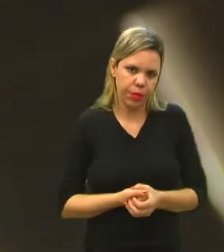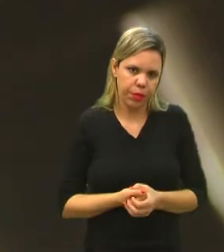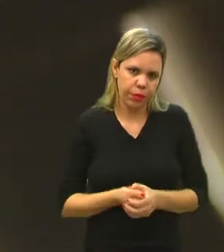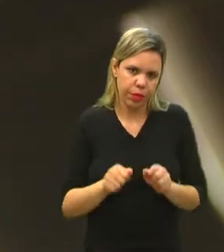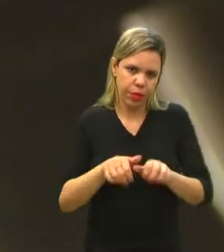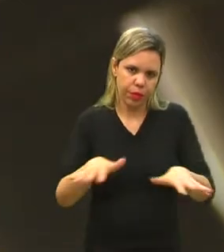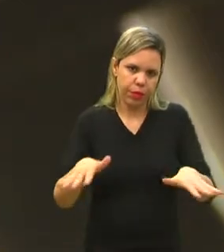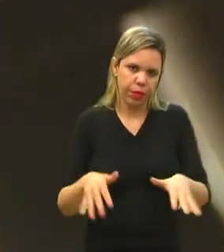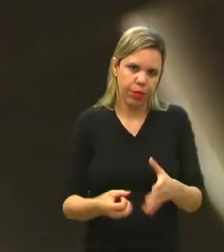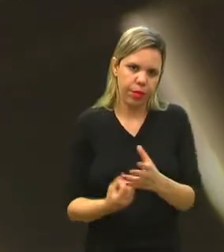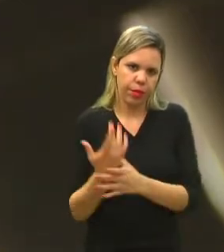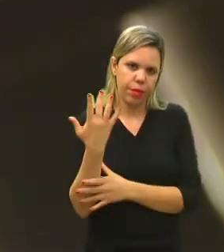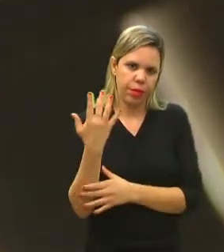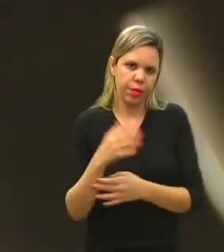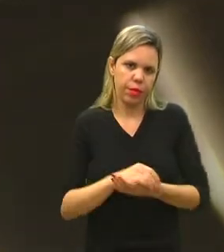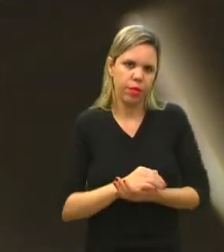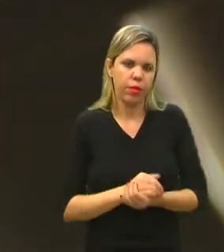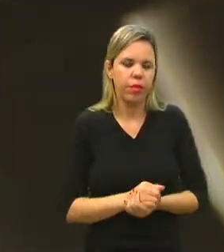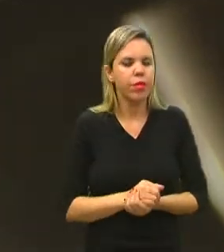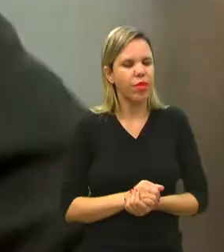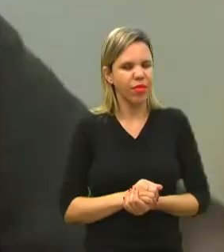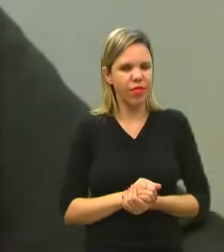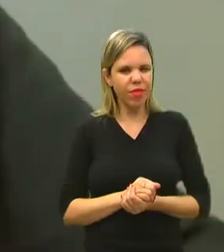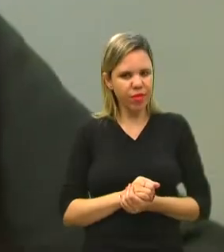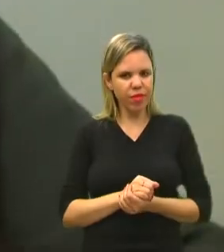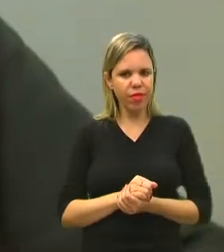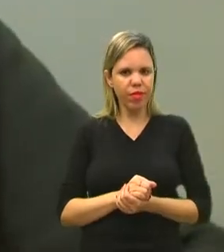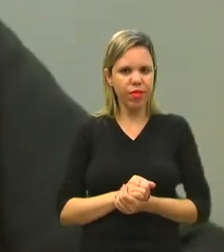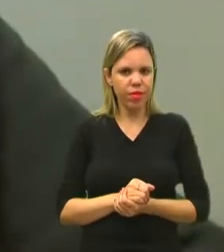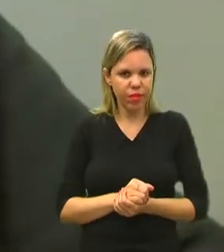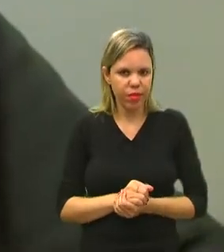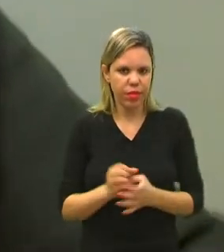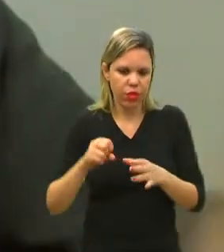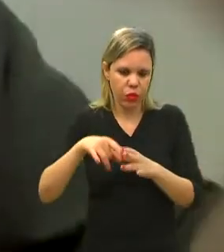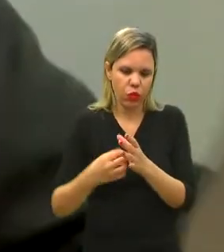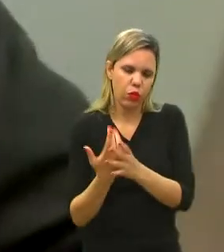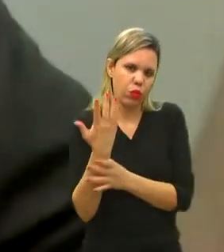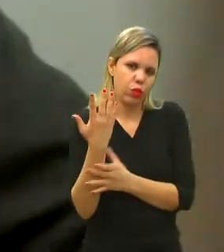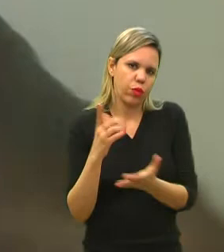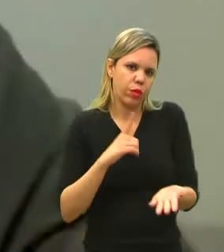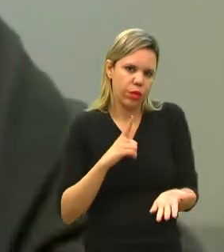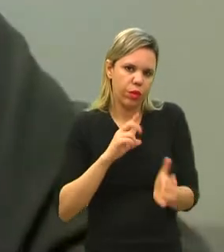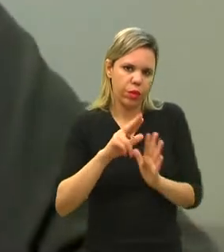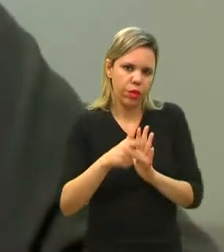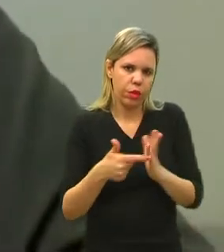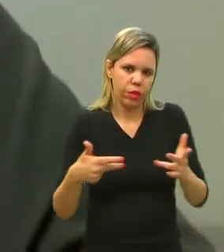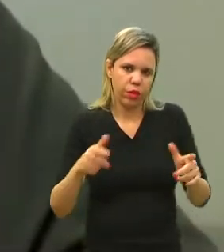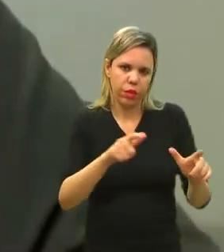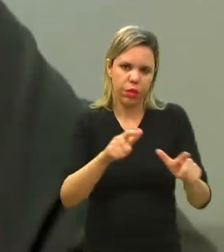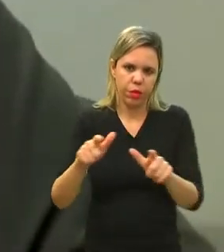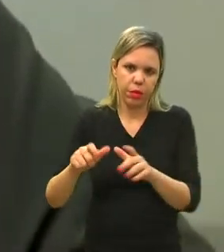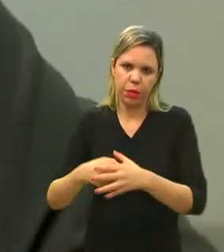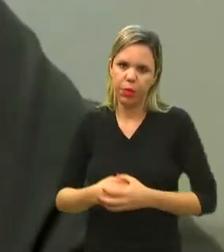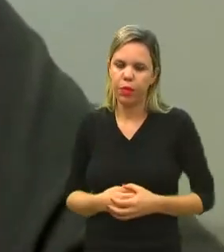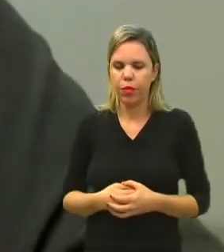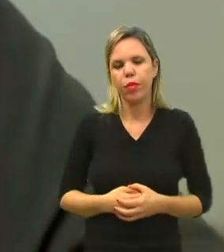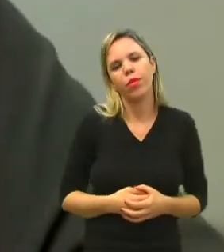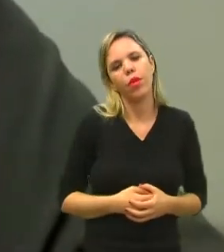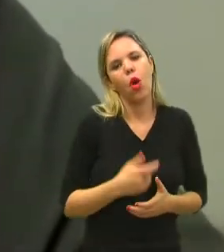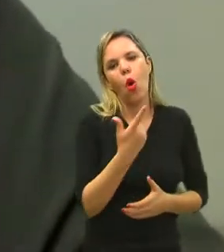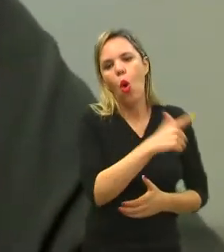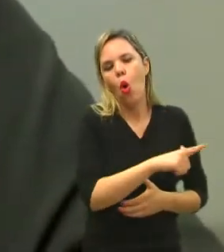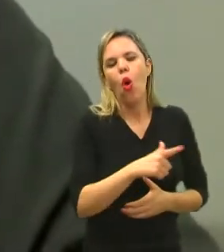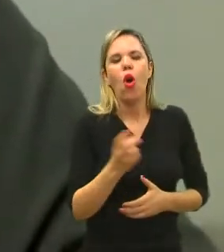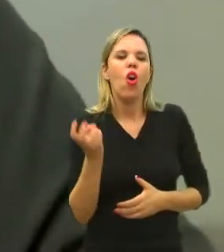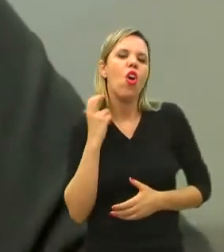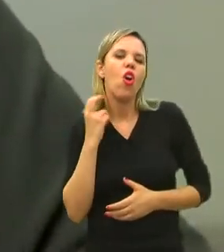um dispersamento, né, uma dispersão, aliás, de plantas, né, em diversos lugares.